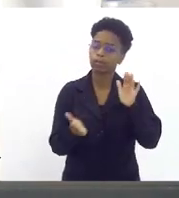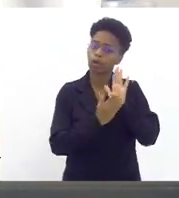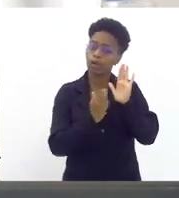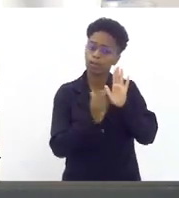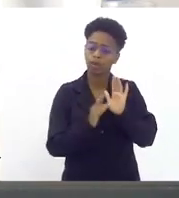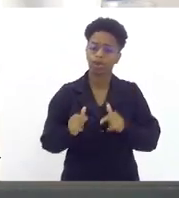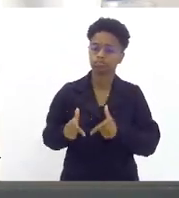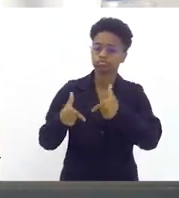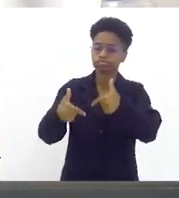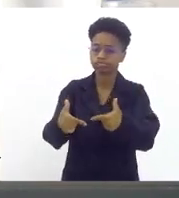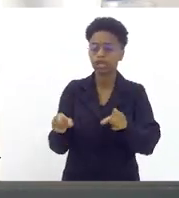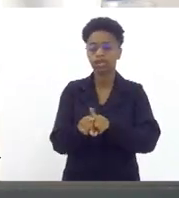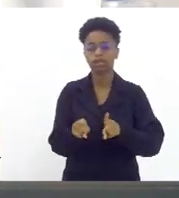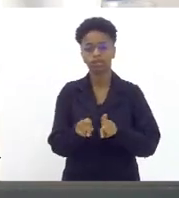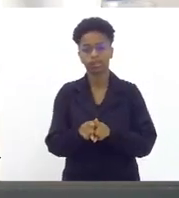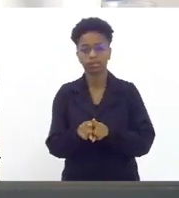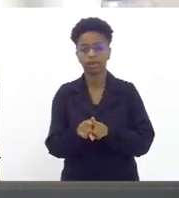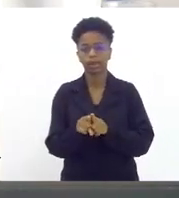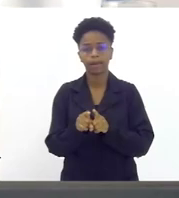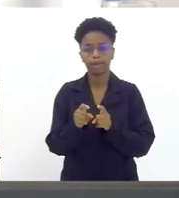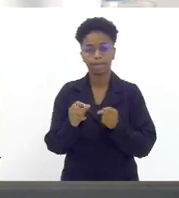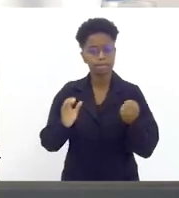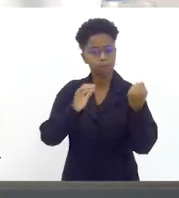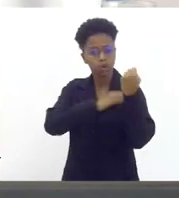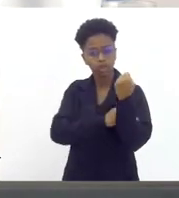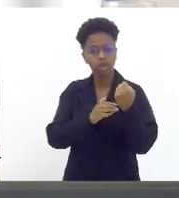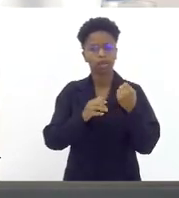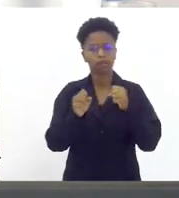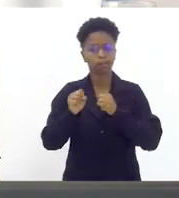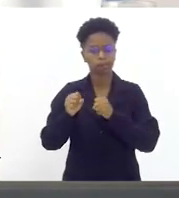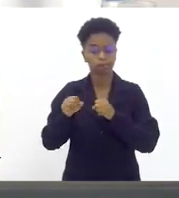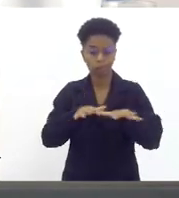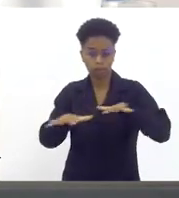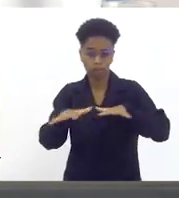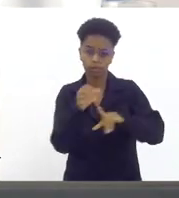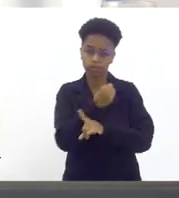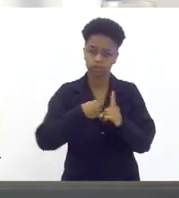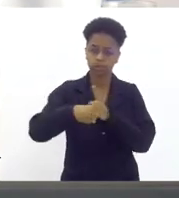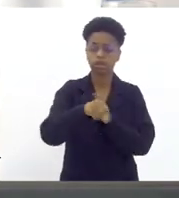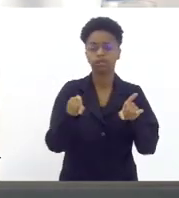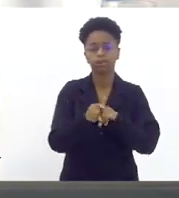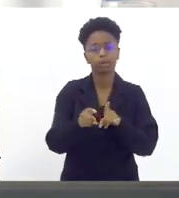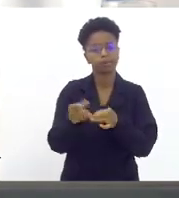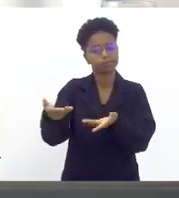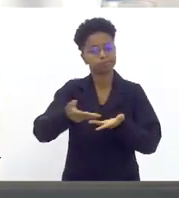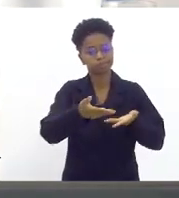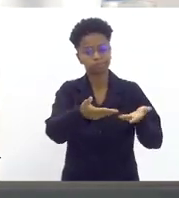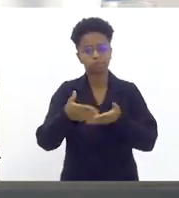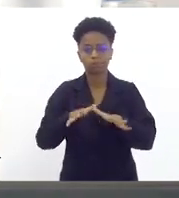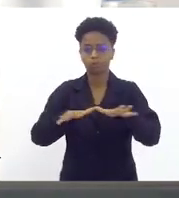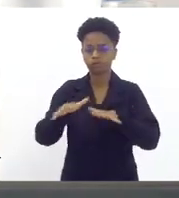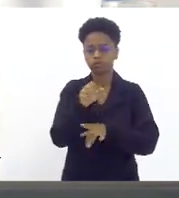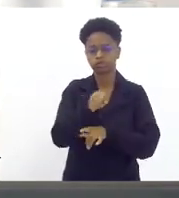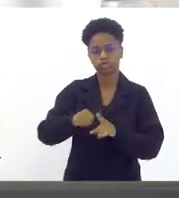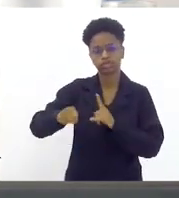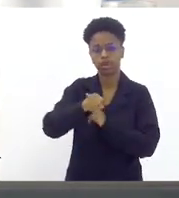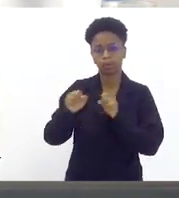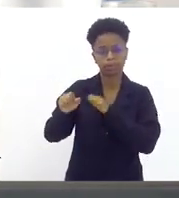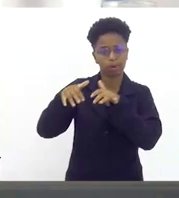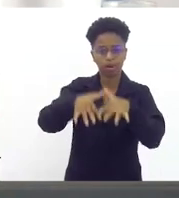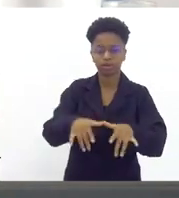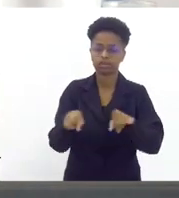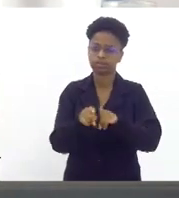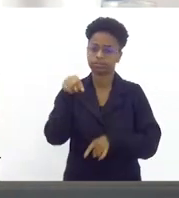de atuação, de empoderamento dos movimentos sociais e convocação dos movimentos sociais para ocuparem essa